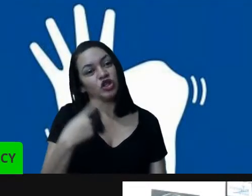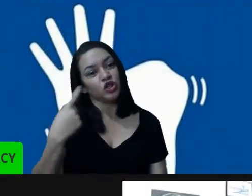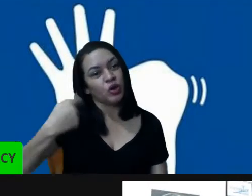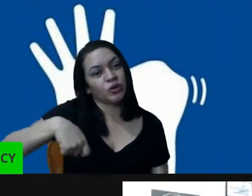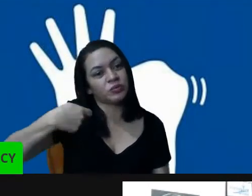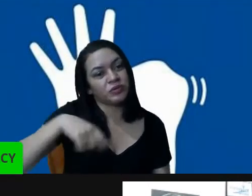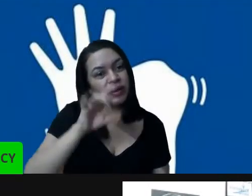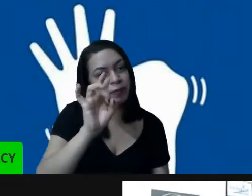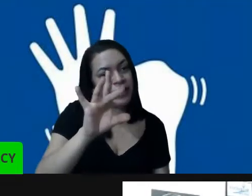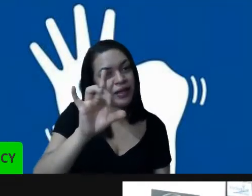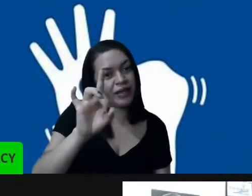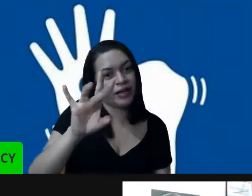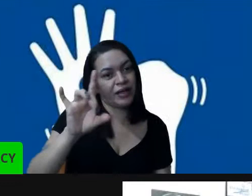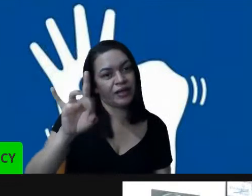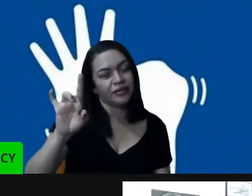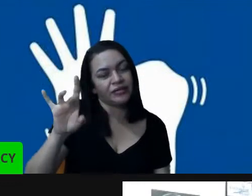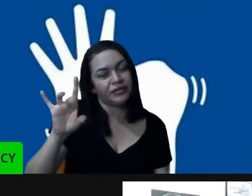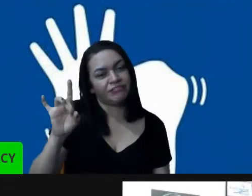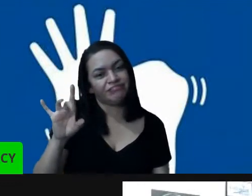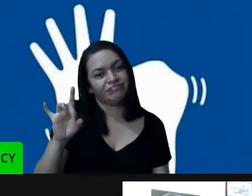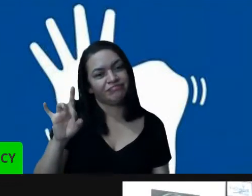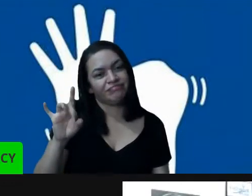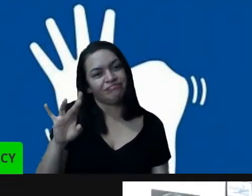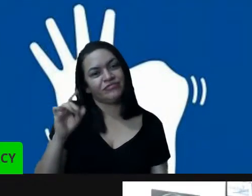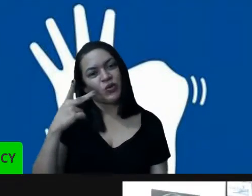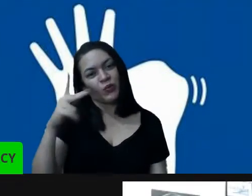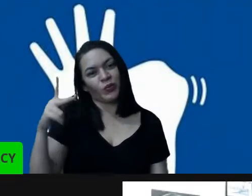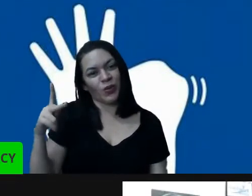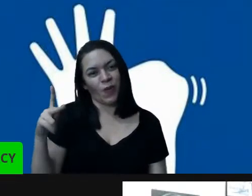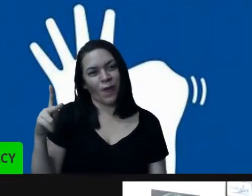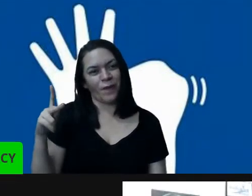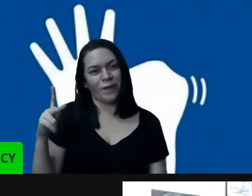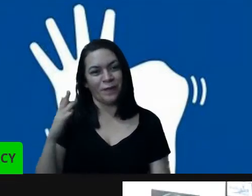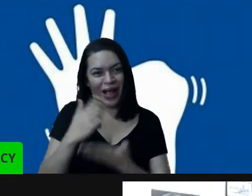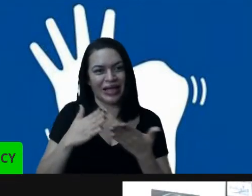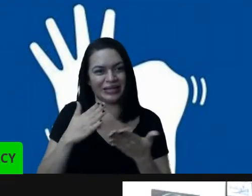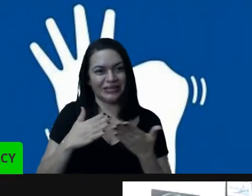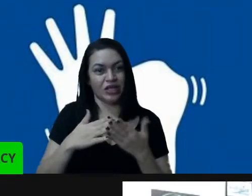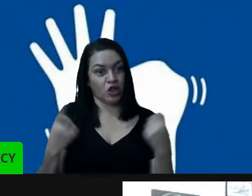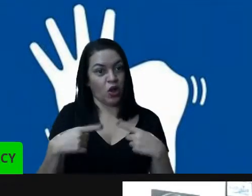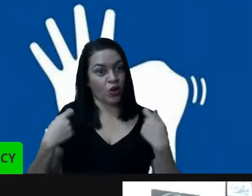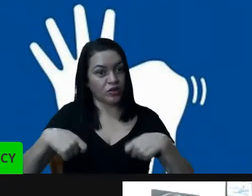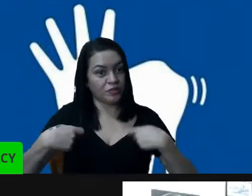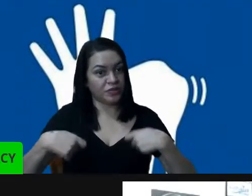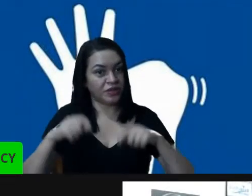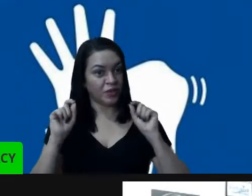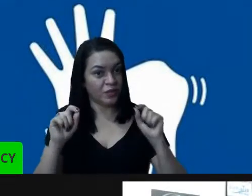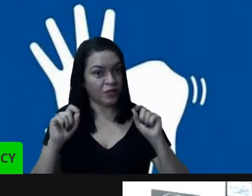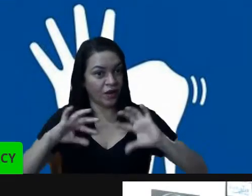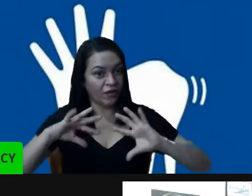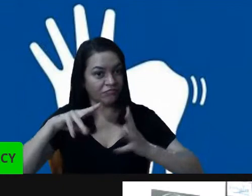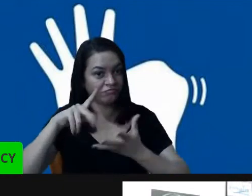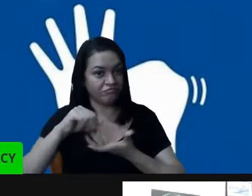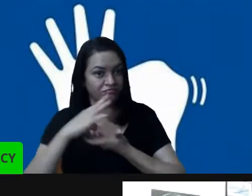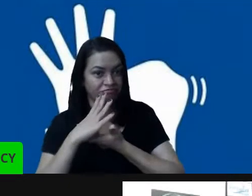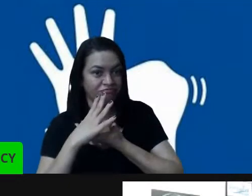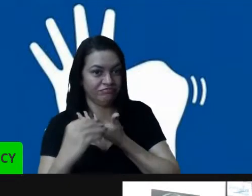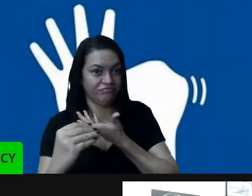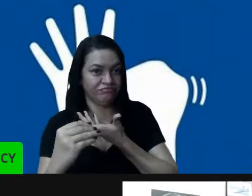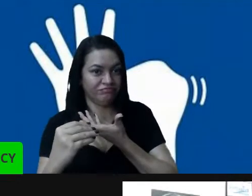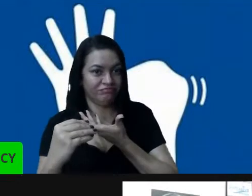fazer a sua parte, tá bom? E não esqueça, sejamos a mudança que a gente tanto quer no mundo. Bom?